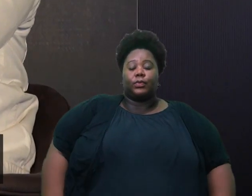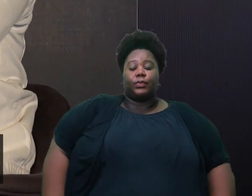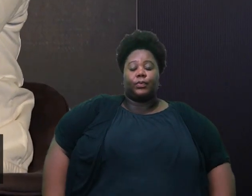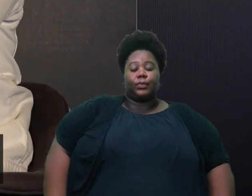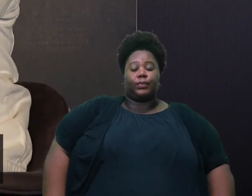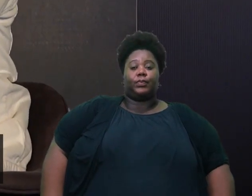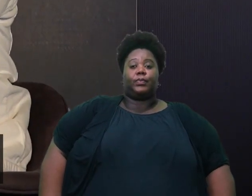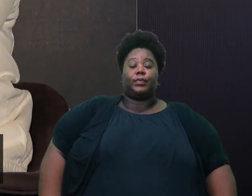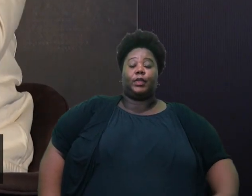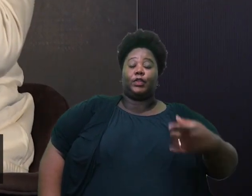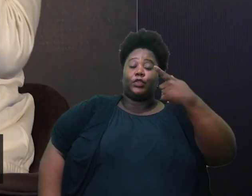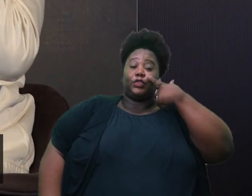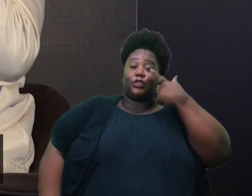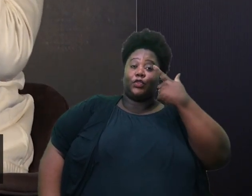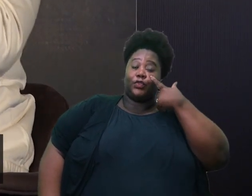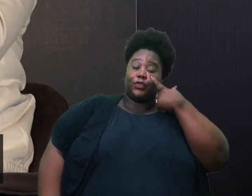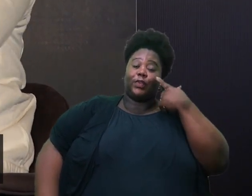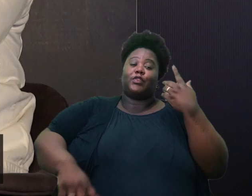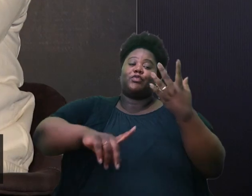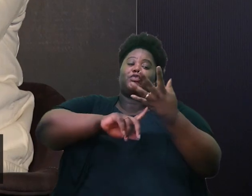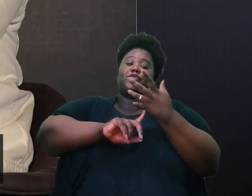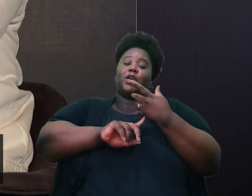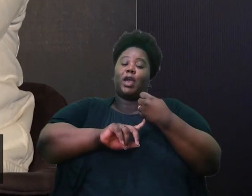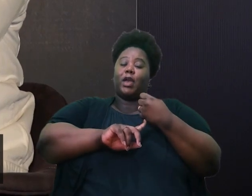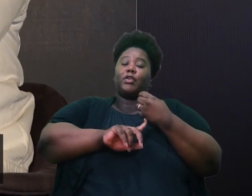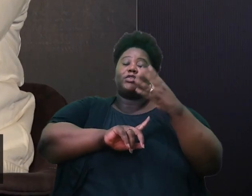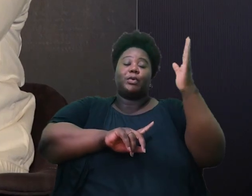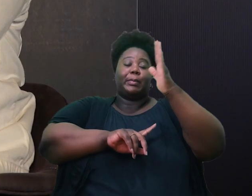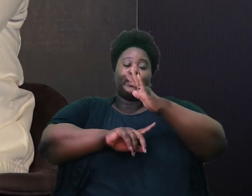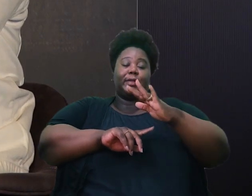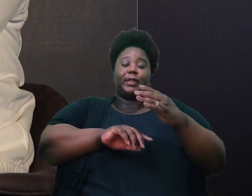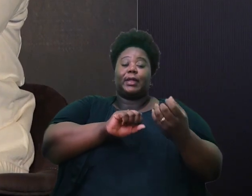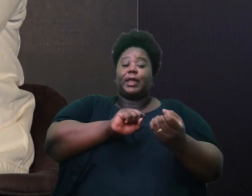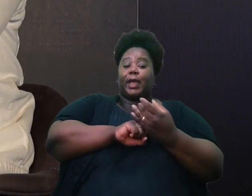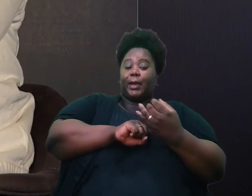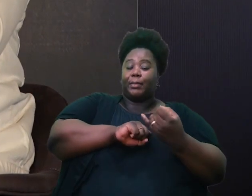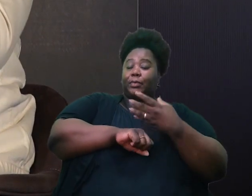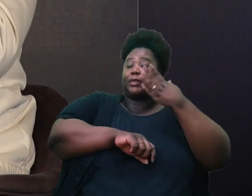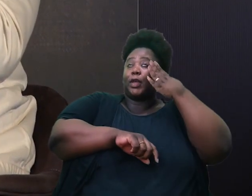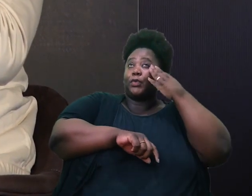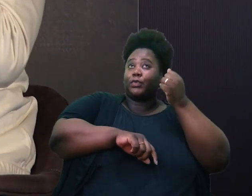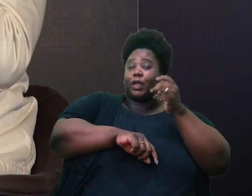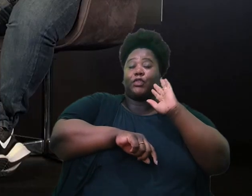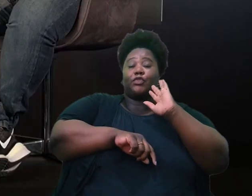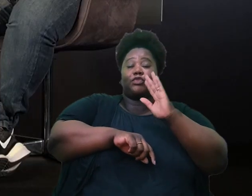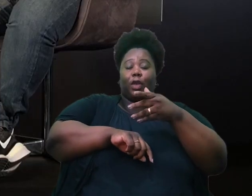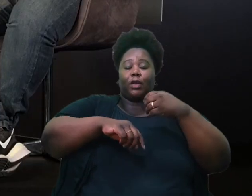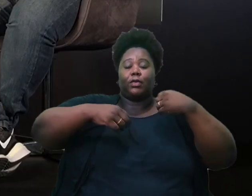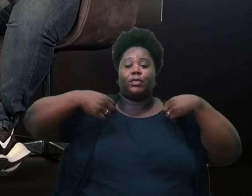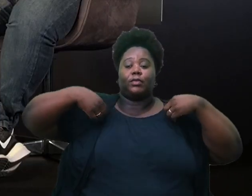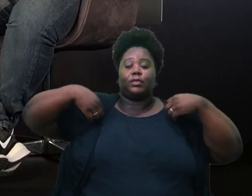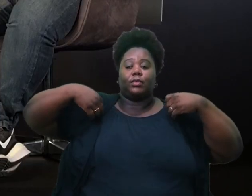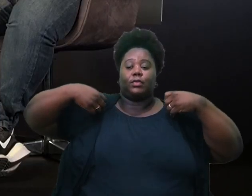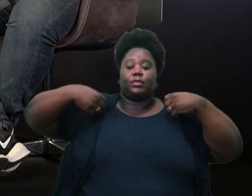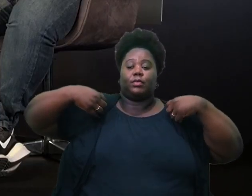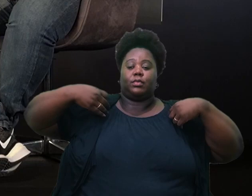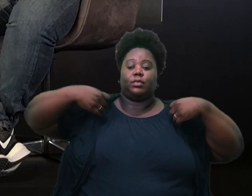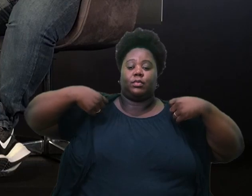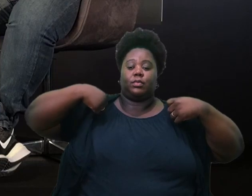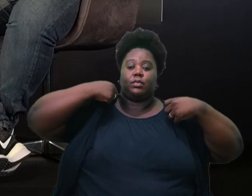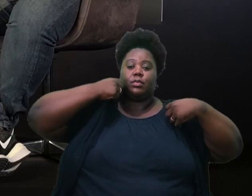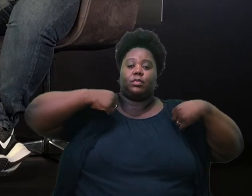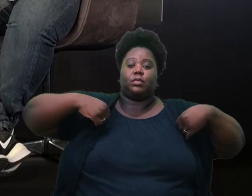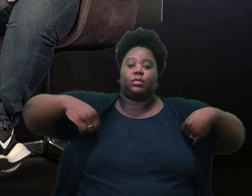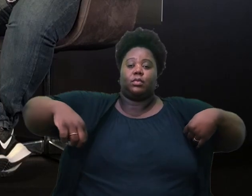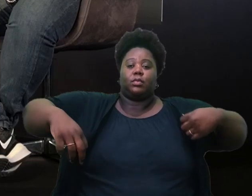exemplo, de arte brasileira, a produção afro-brasileira. E eu sei, já te ouvindo em outros